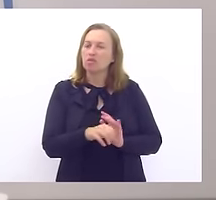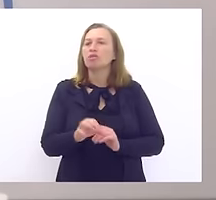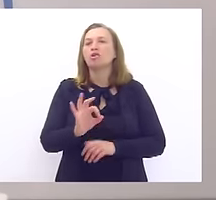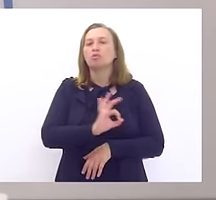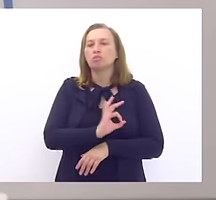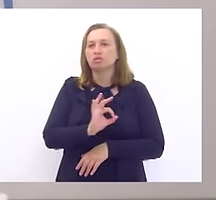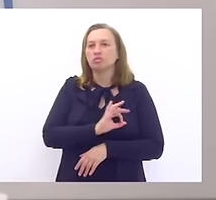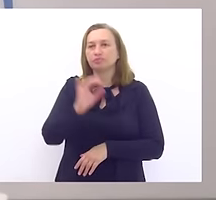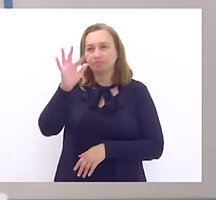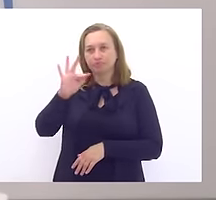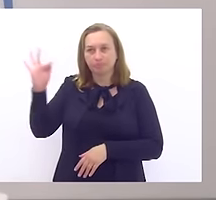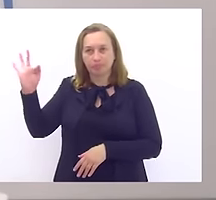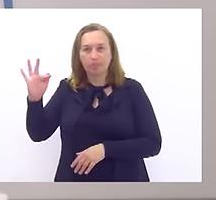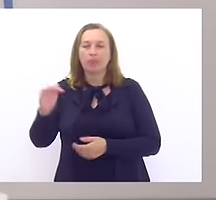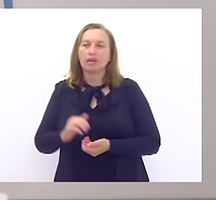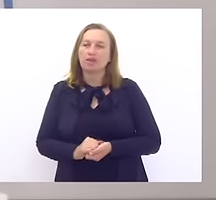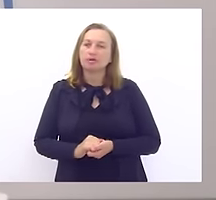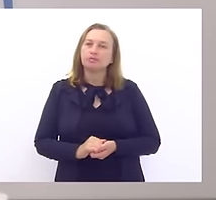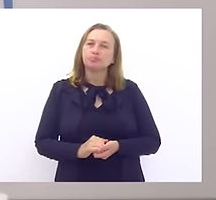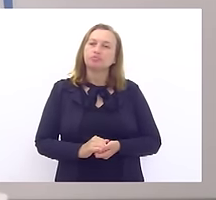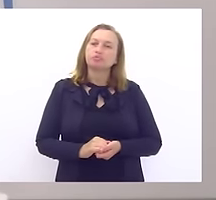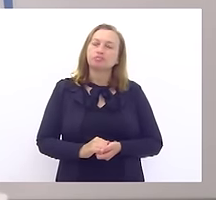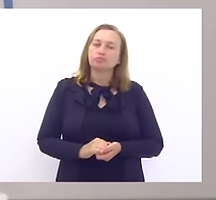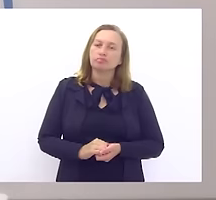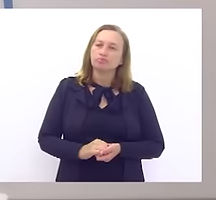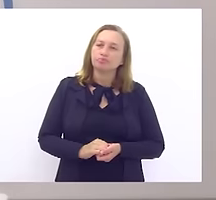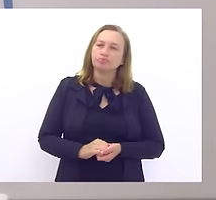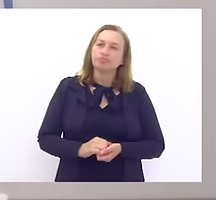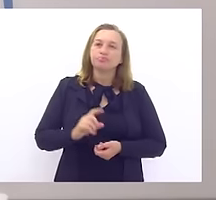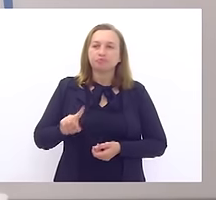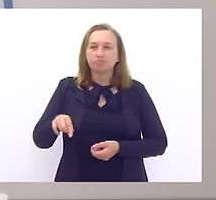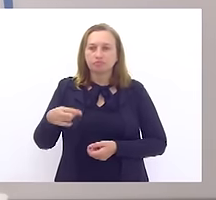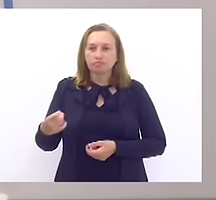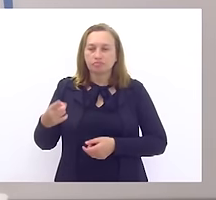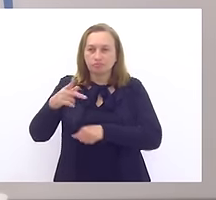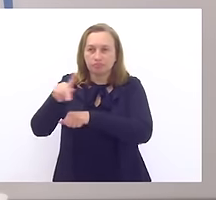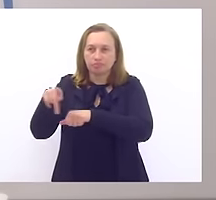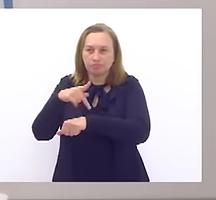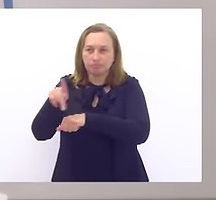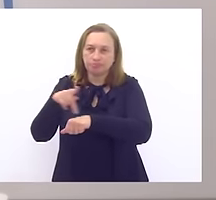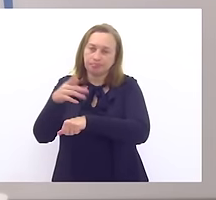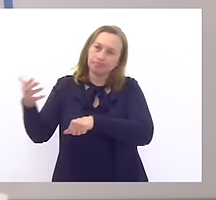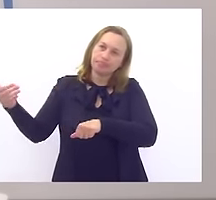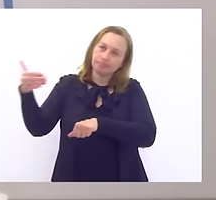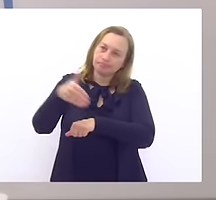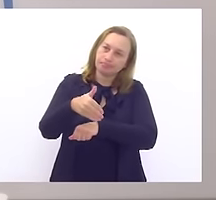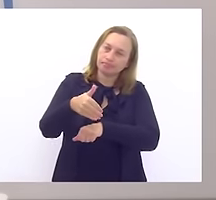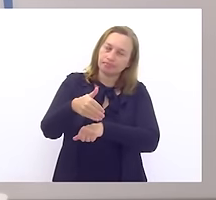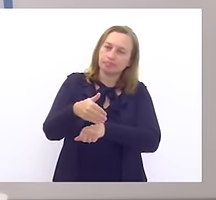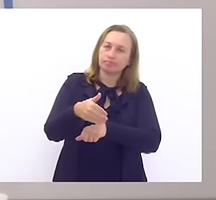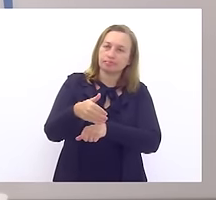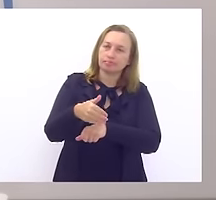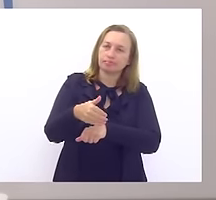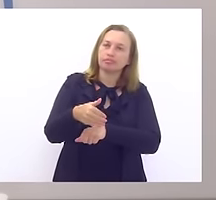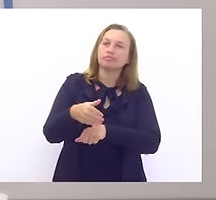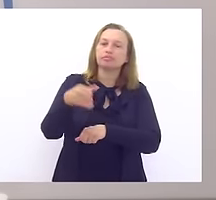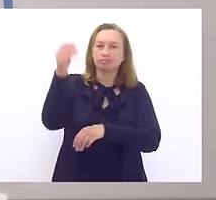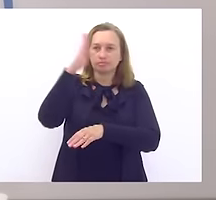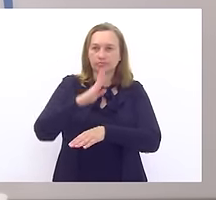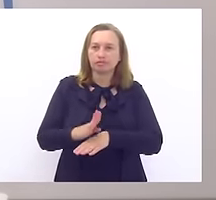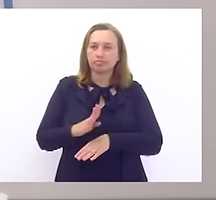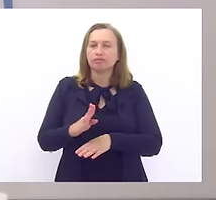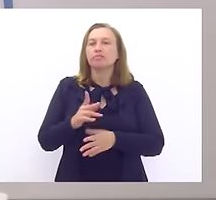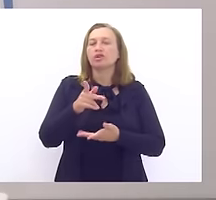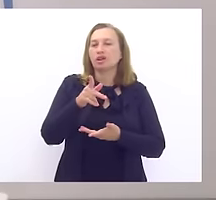federal quando ele é fruto entra de forma ele vem de outro país e também internamente A competência da